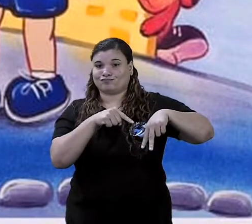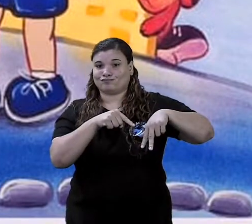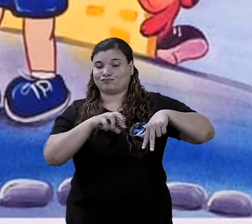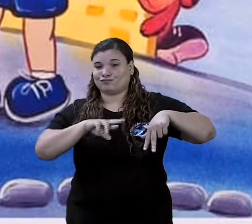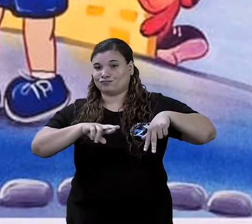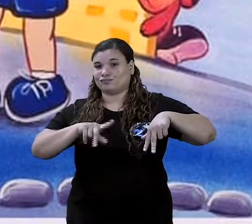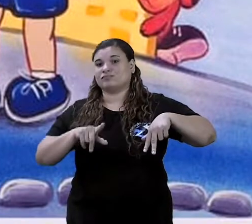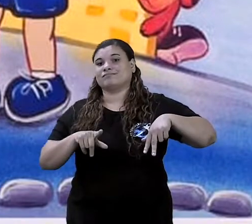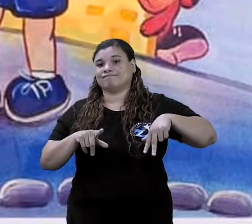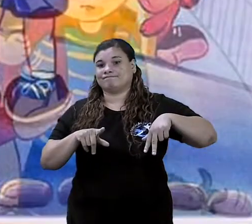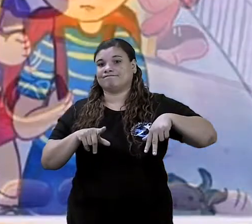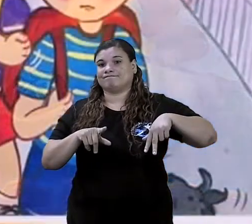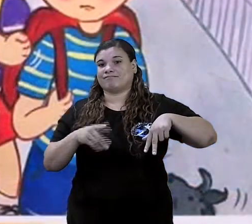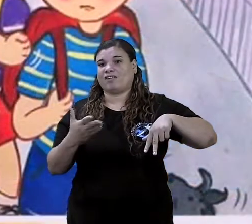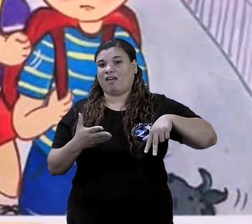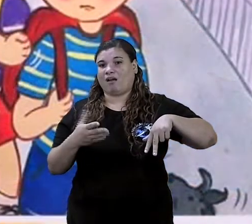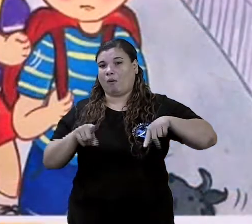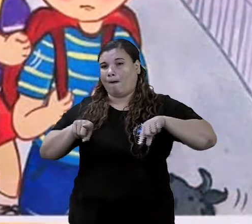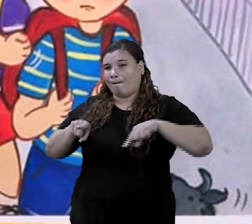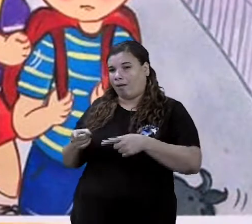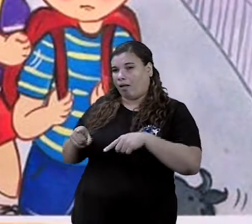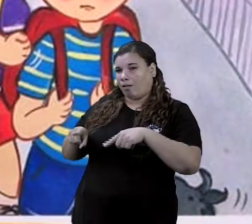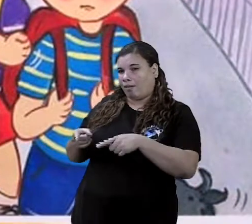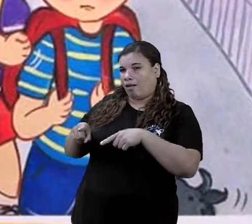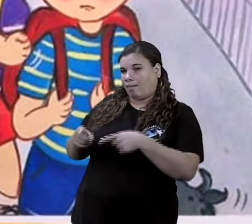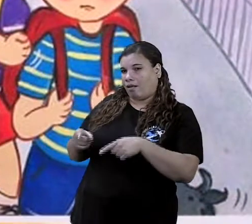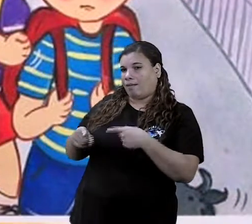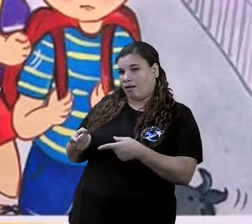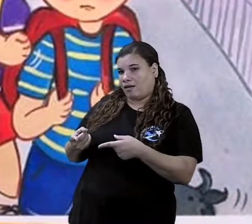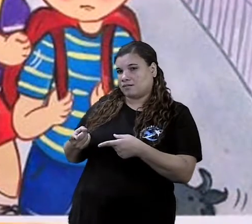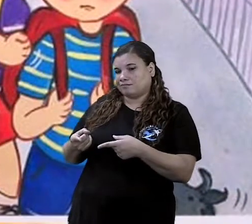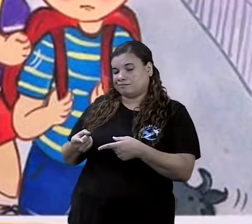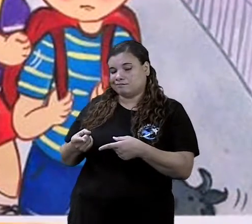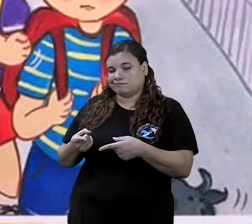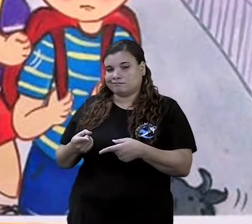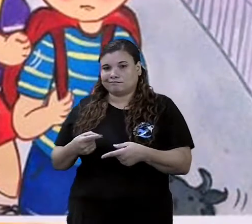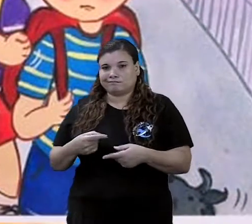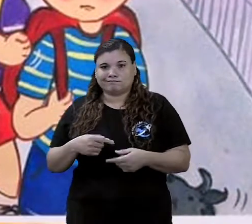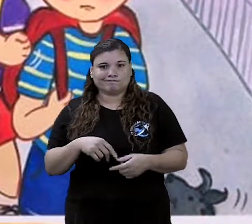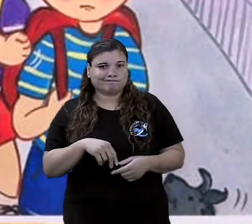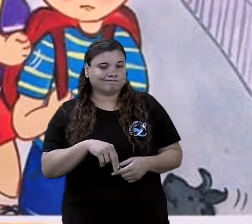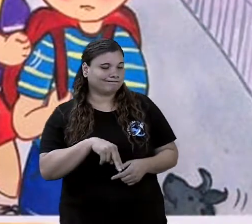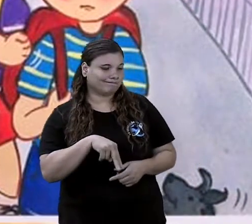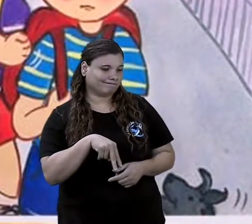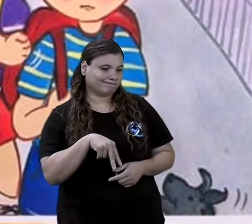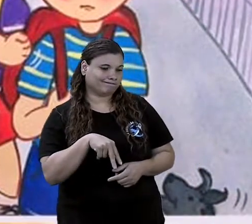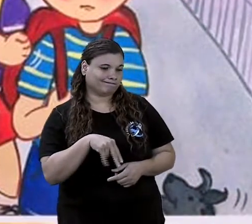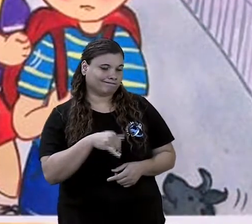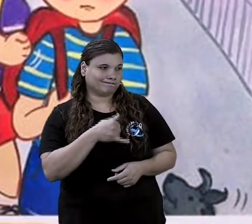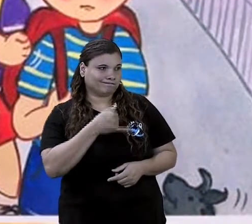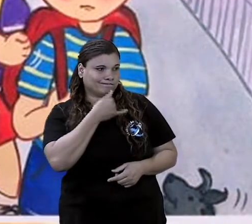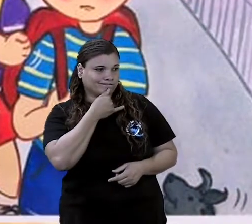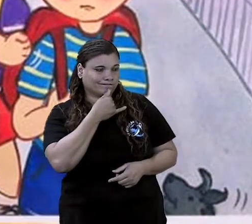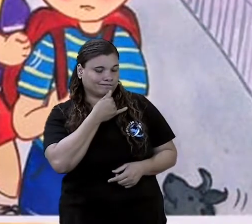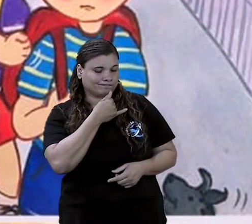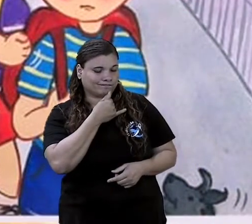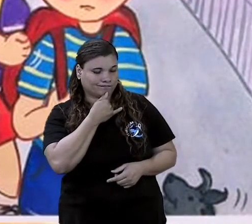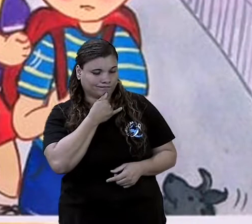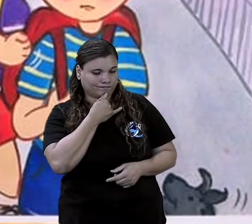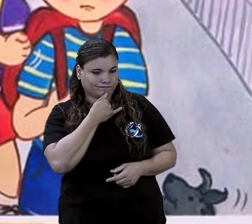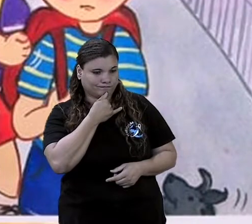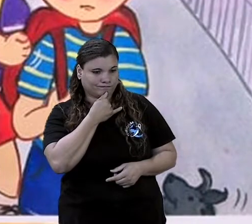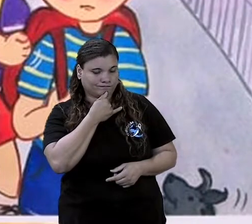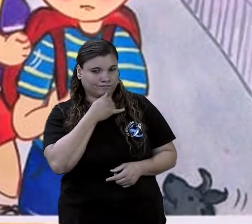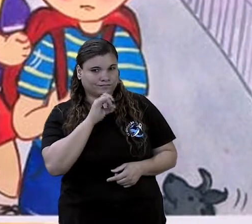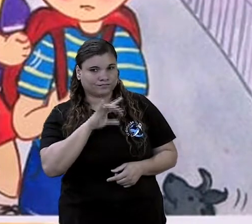A cada semana, a situação de Léo ficava pior. Ele